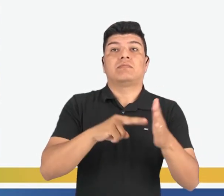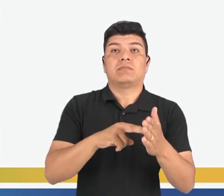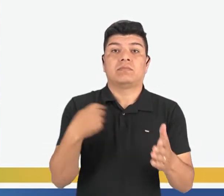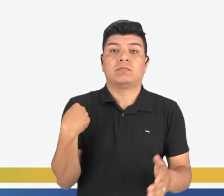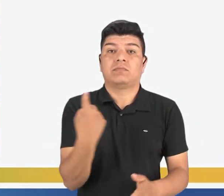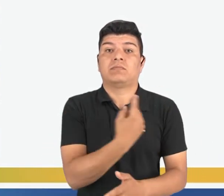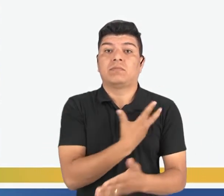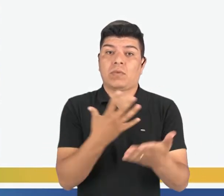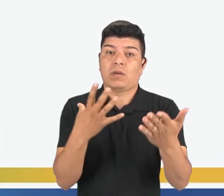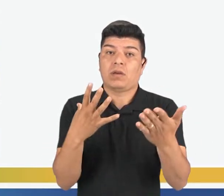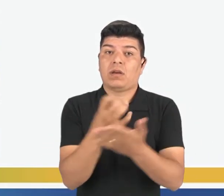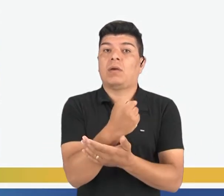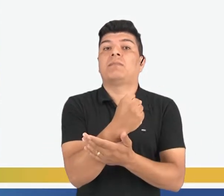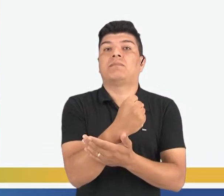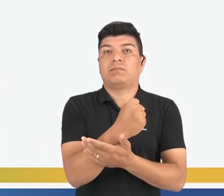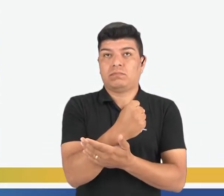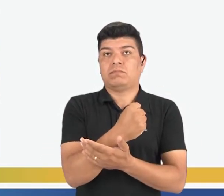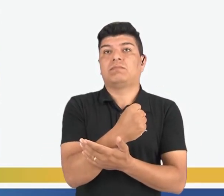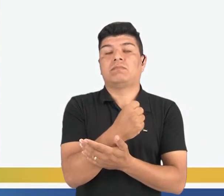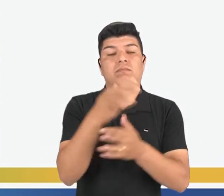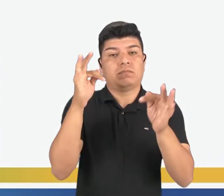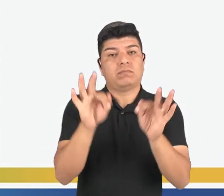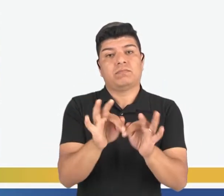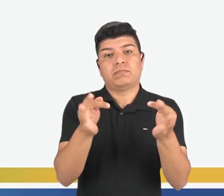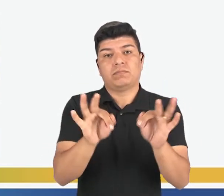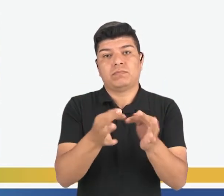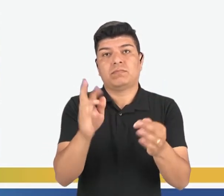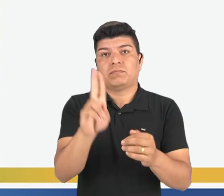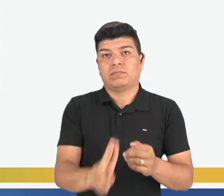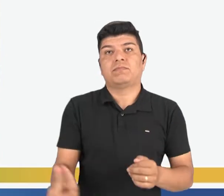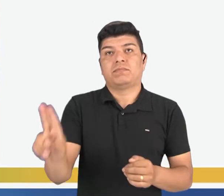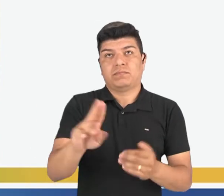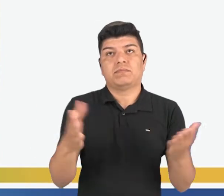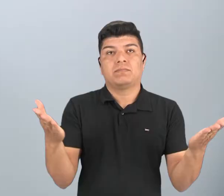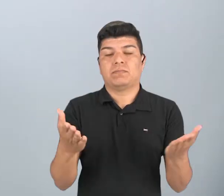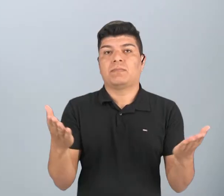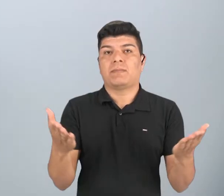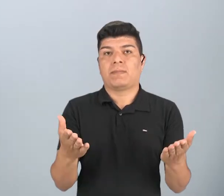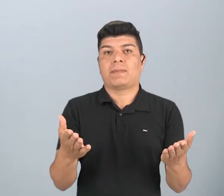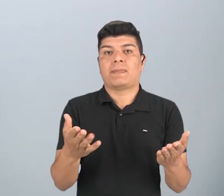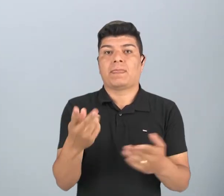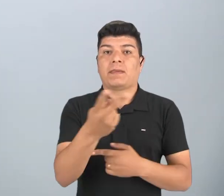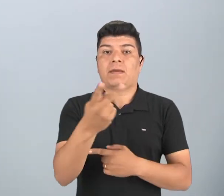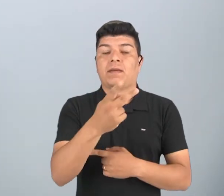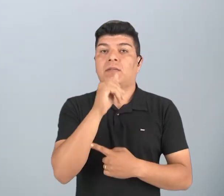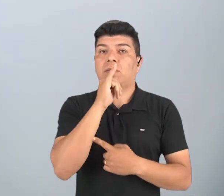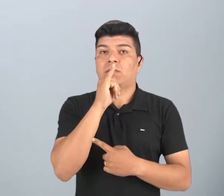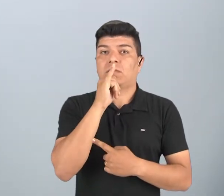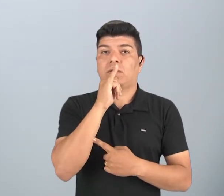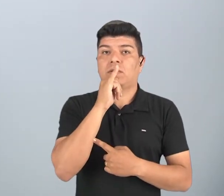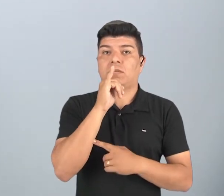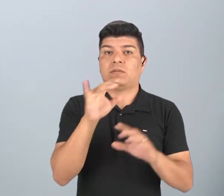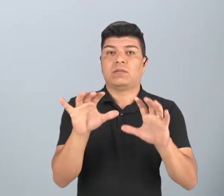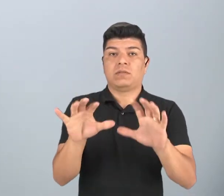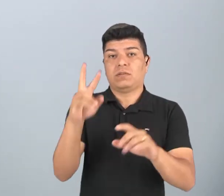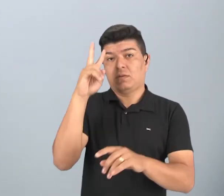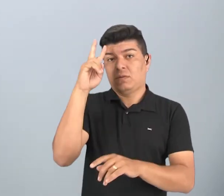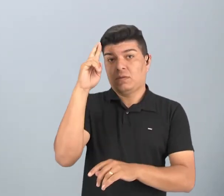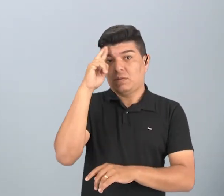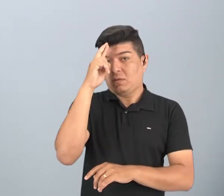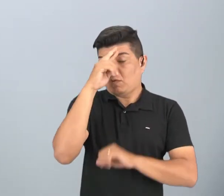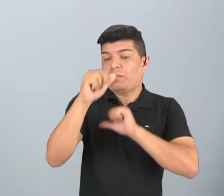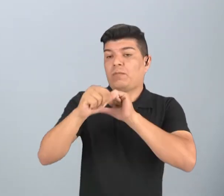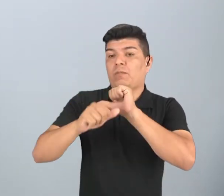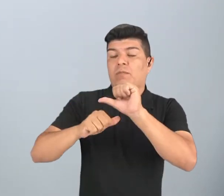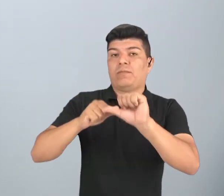Nós apegaremos, que é uma forma mais simples de nós usarmos hoje em dia, tá? Então, a gente vê dois exemplos que, de acordo com a história, foi